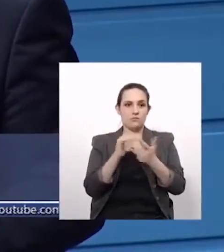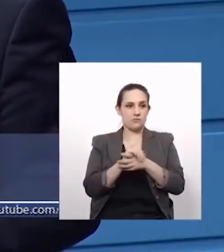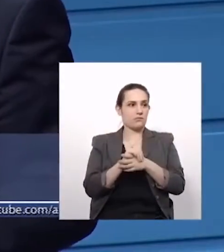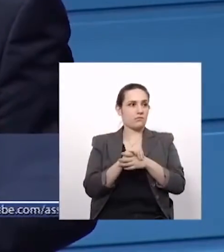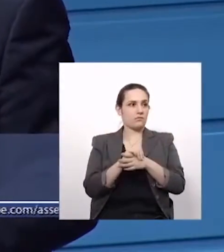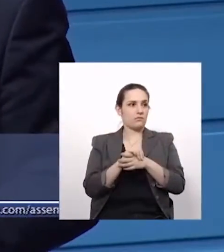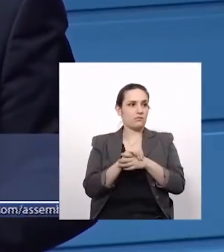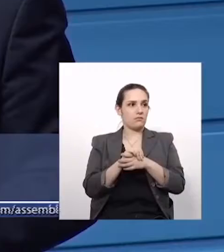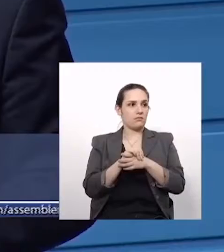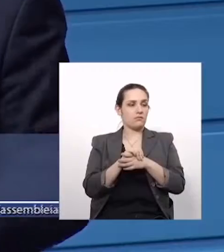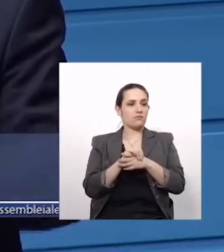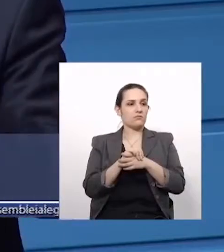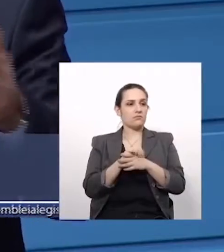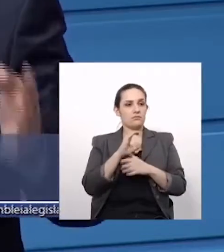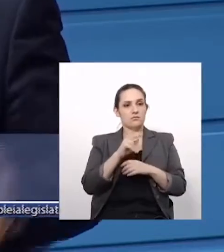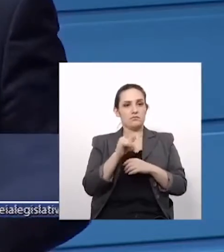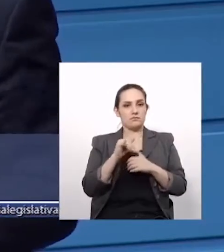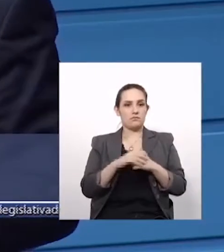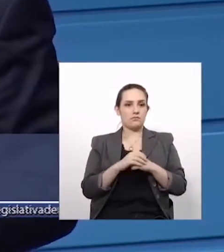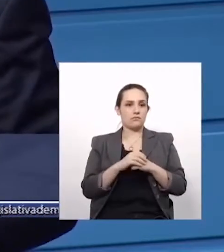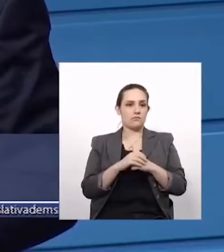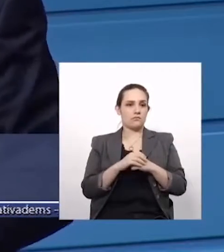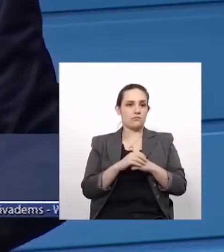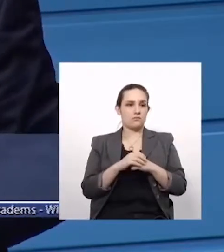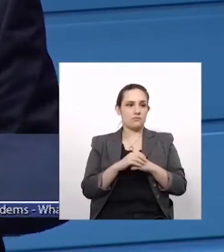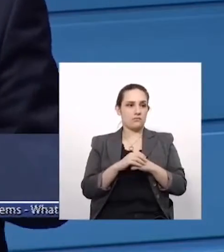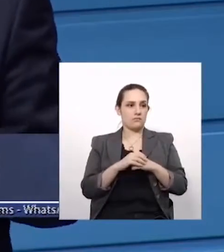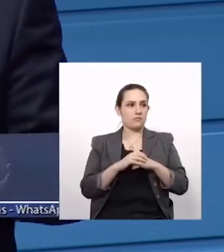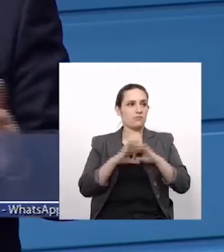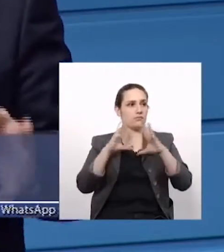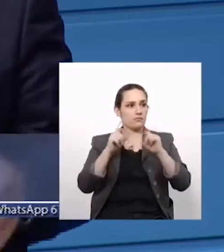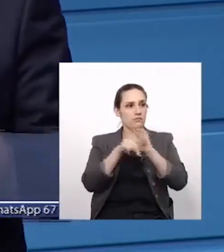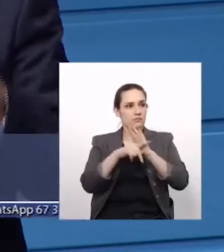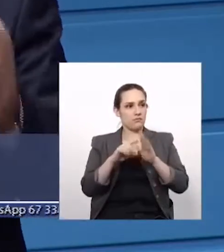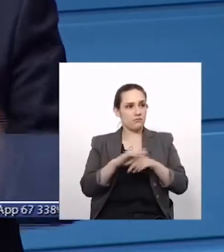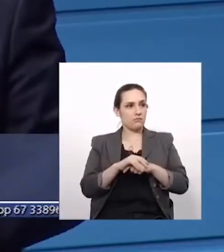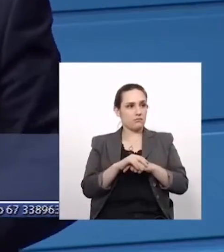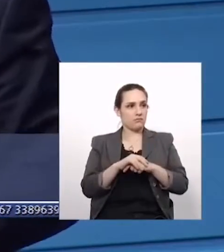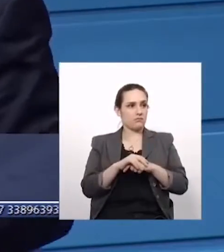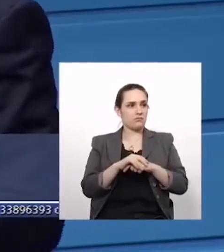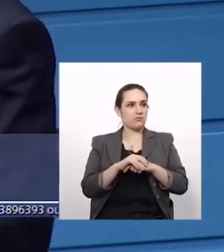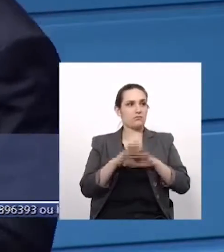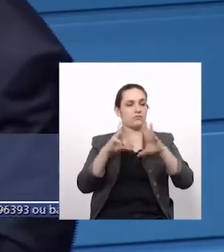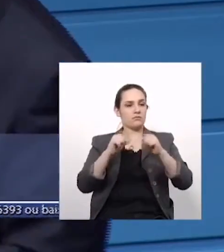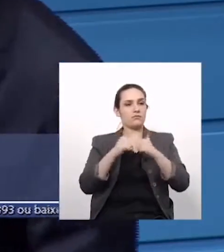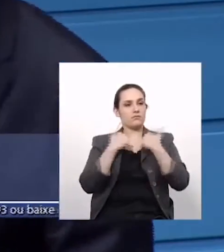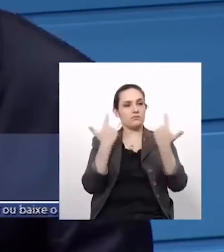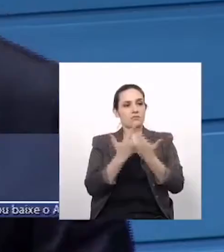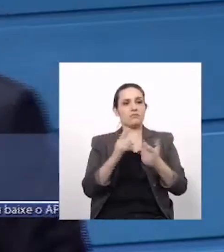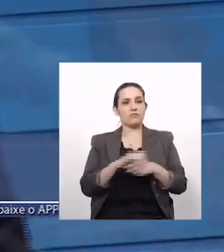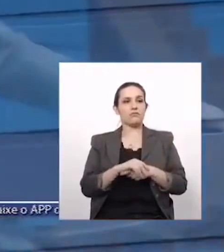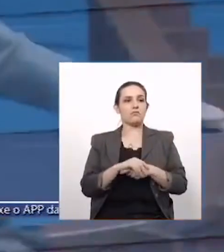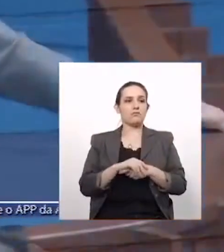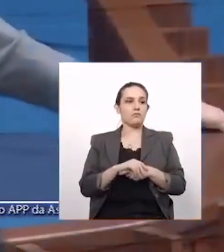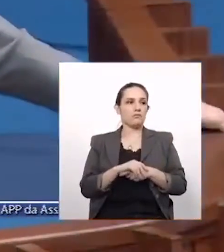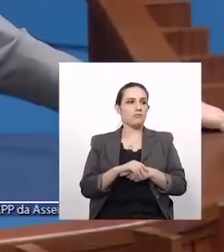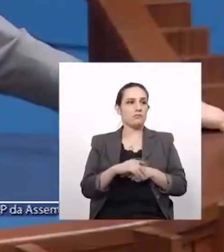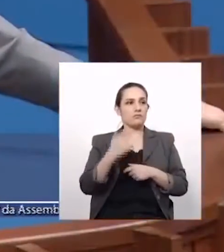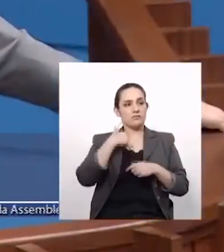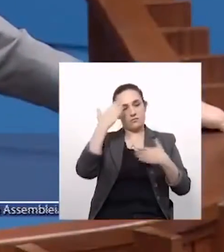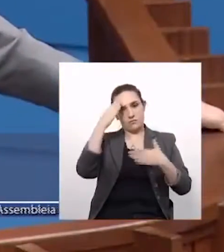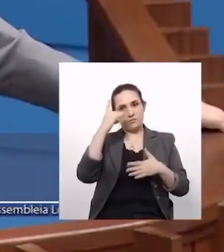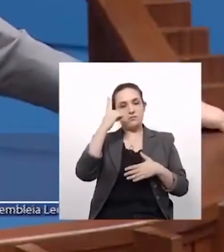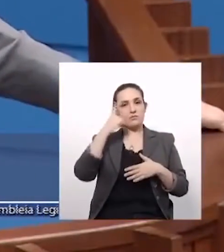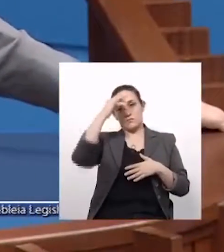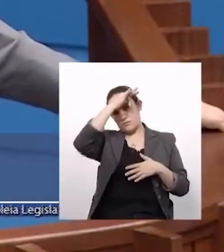também instaurar essa CPI, que eu espero que seja de todos aqui, não trazendo para mim, mas de toda essa casa. Eu agradeço, deputado Felipe Orro,